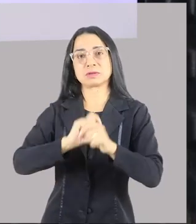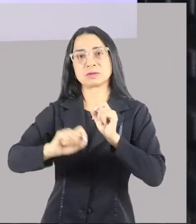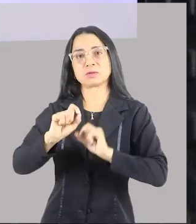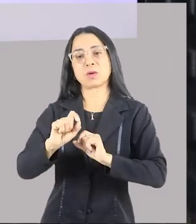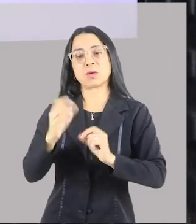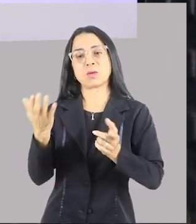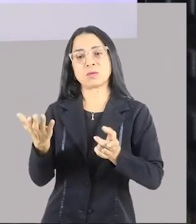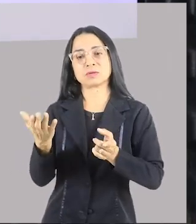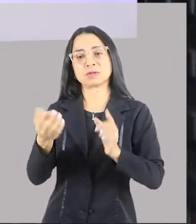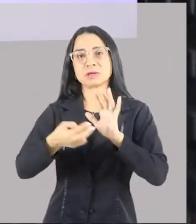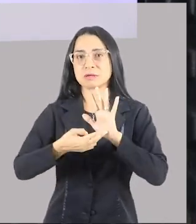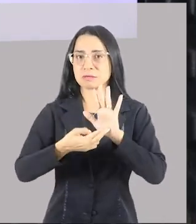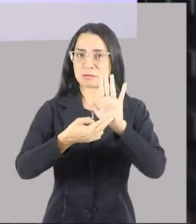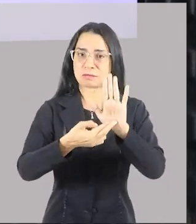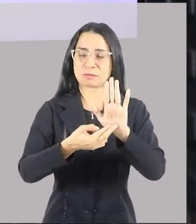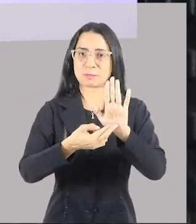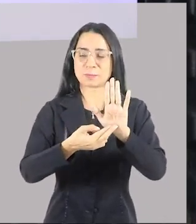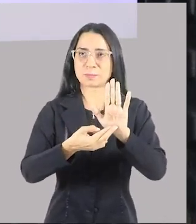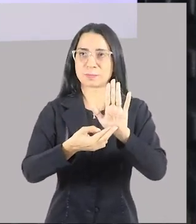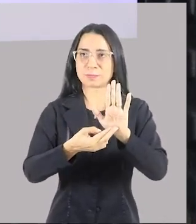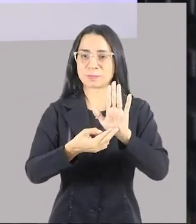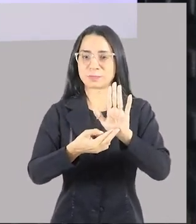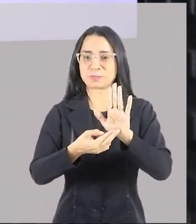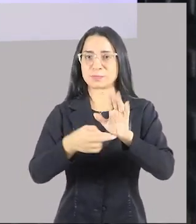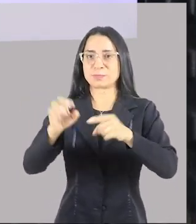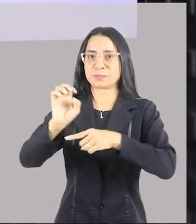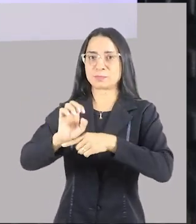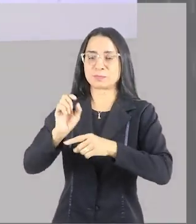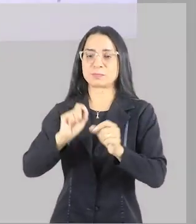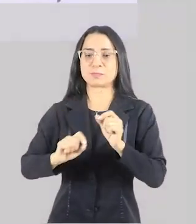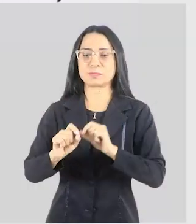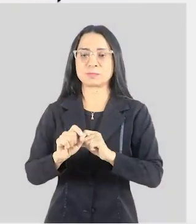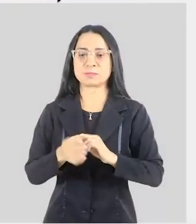faça as vezes, de quem representa o Estado.